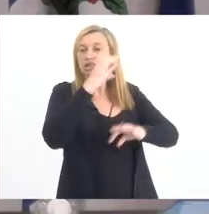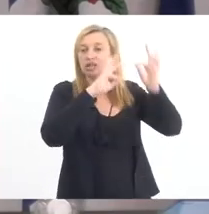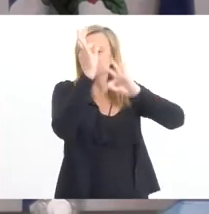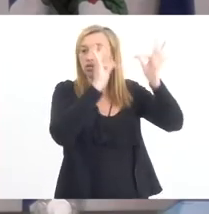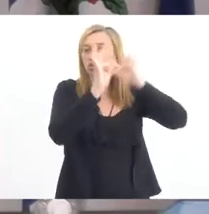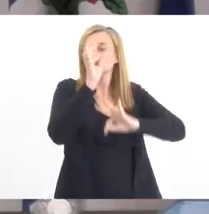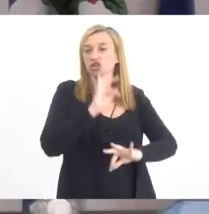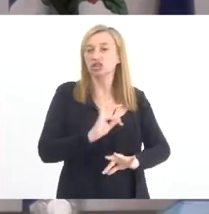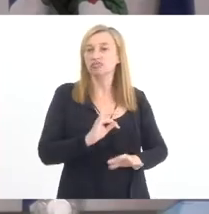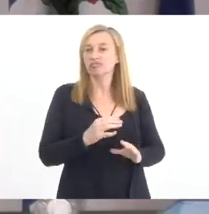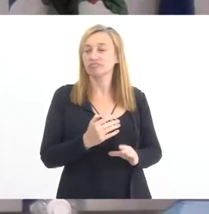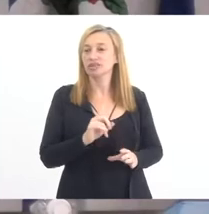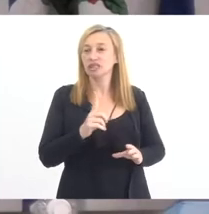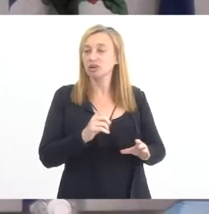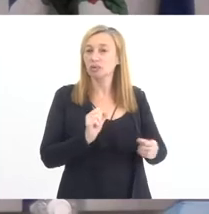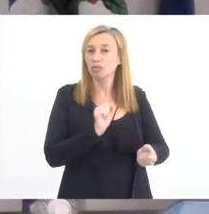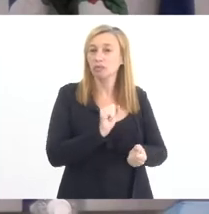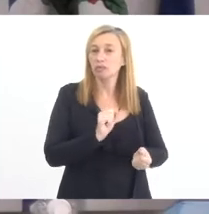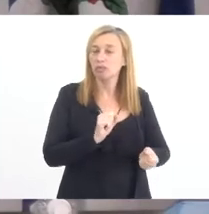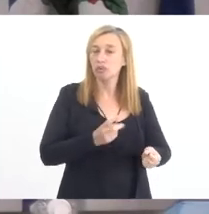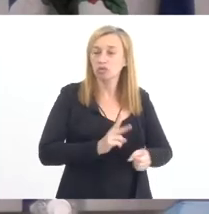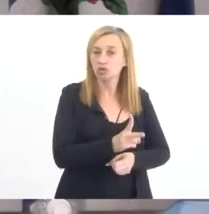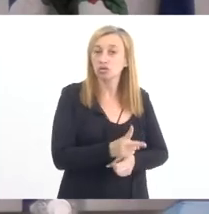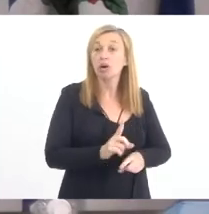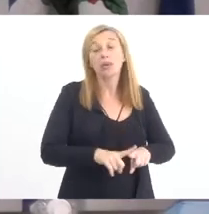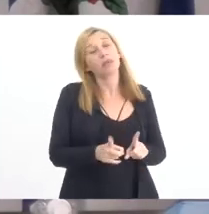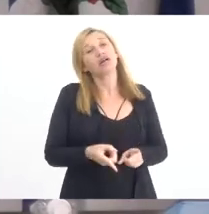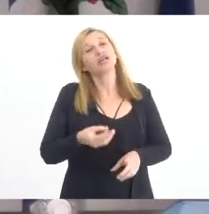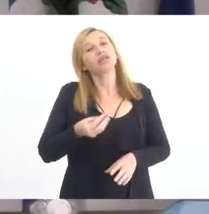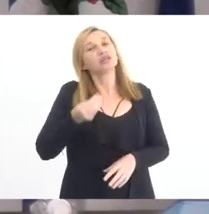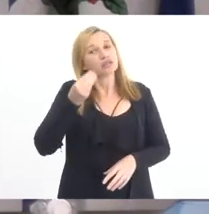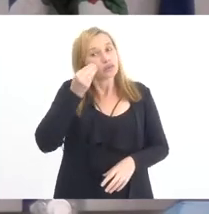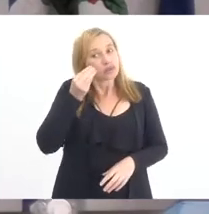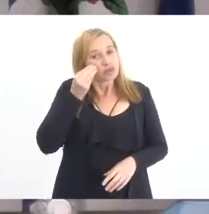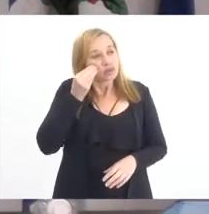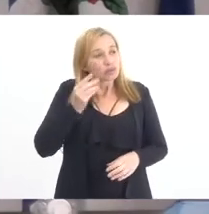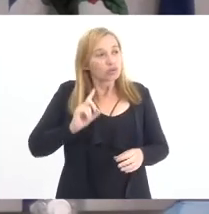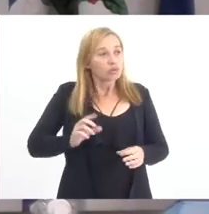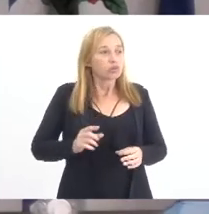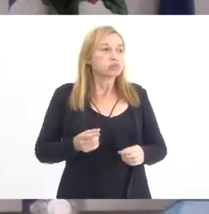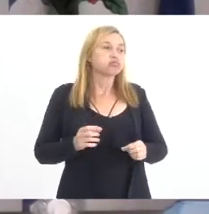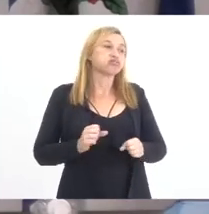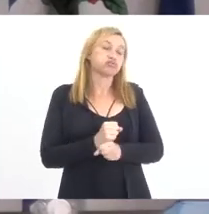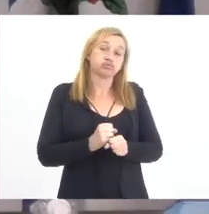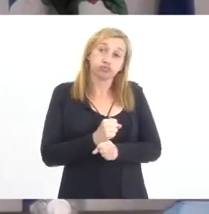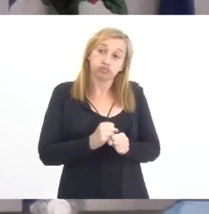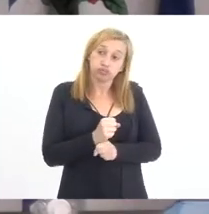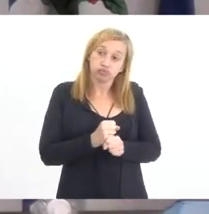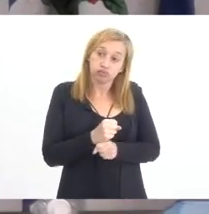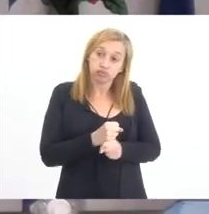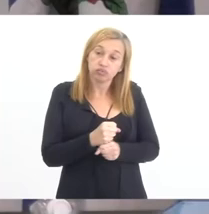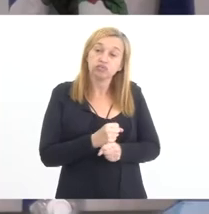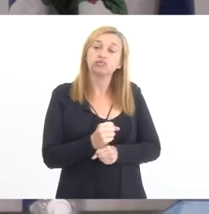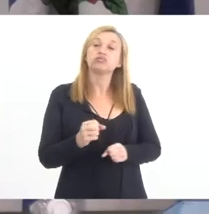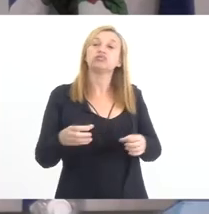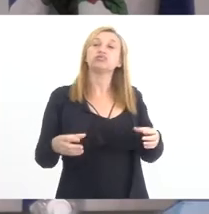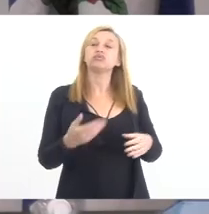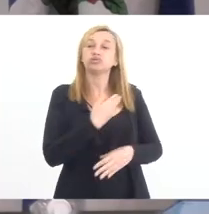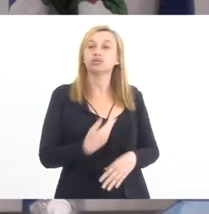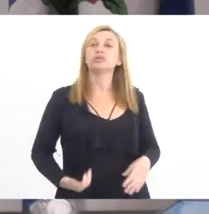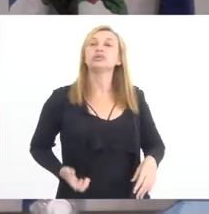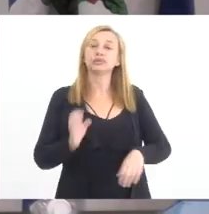isso não caminhou. Mas tentamos ao longo desses anos todos de governo do Estado do Rio de